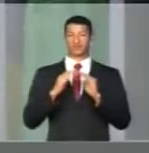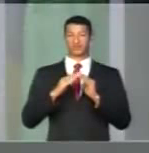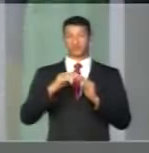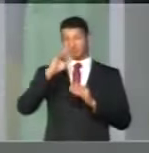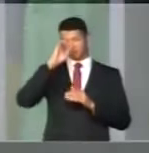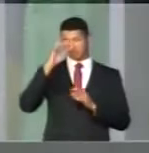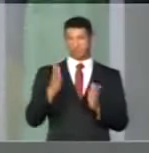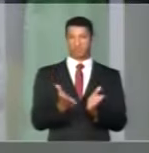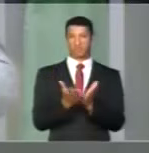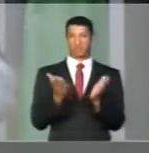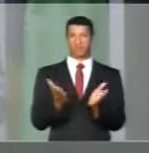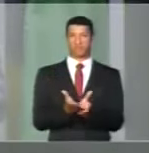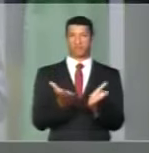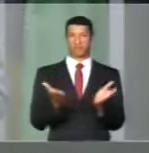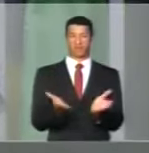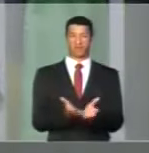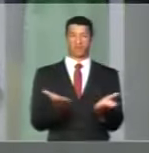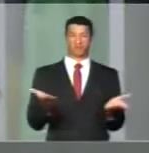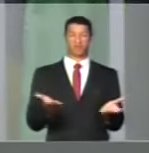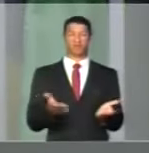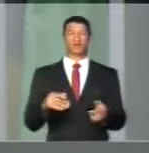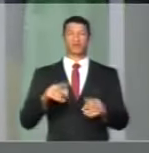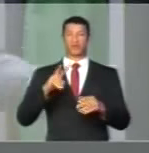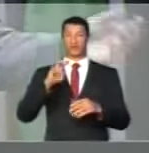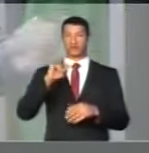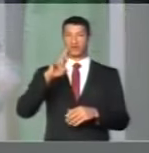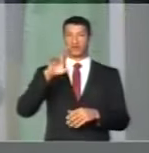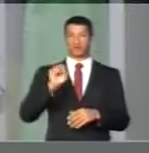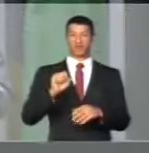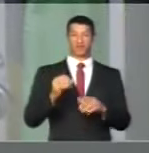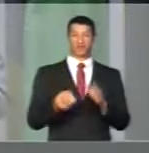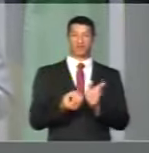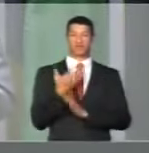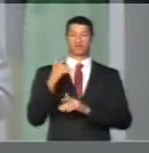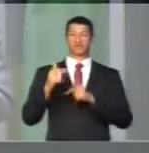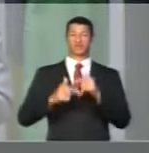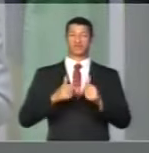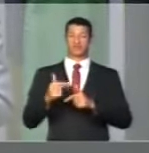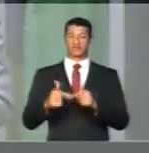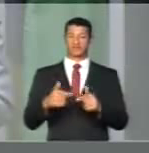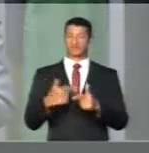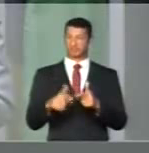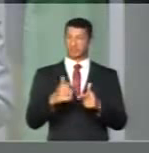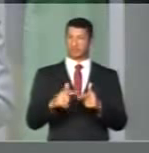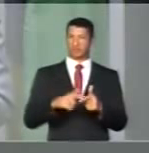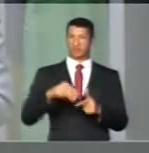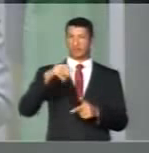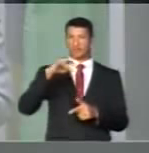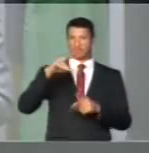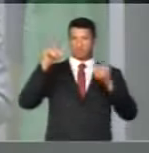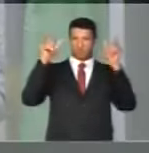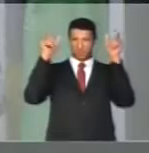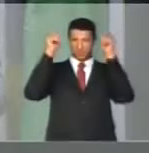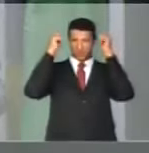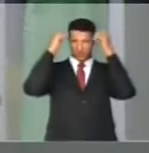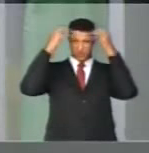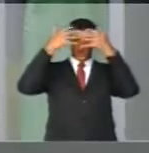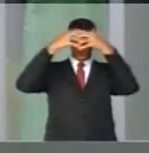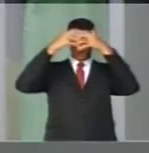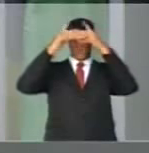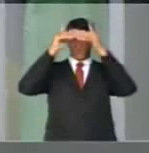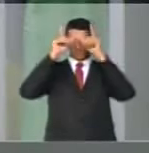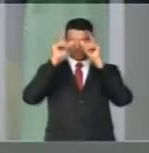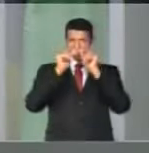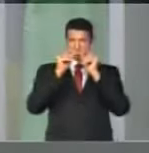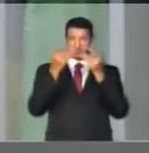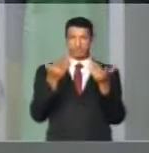dos mais pobres, vulneráveis a esse vírus que está gerando uma epidemia de microcefalia no país. Meus amigos e